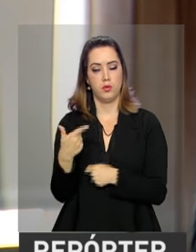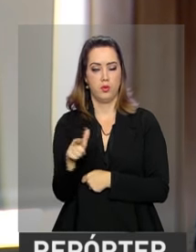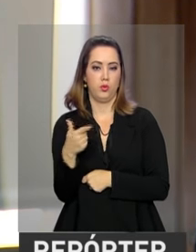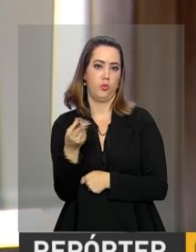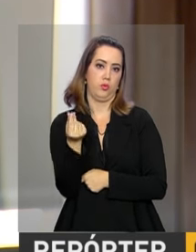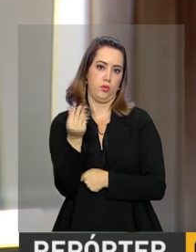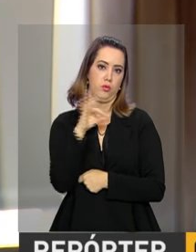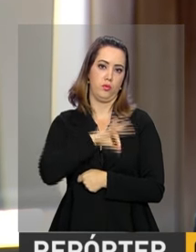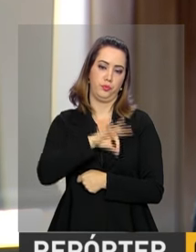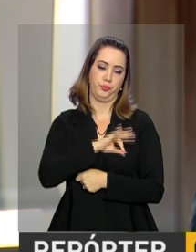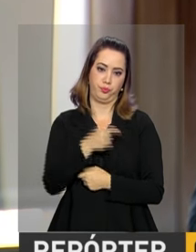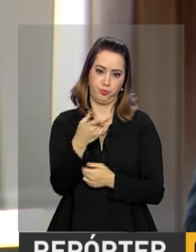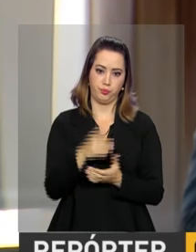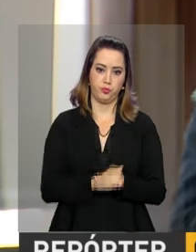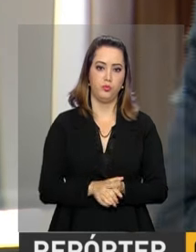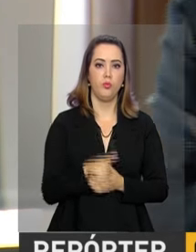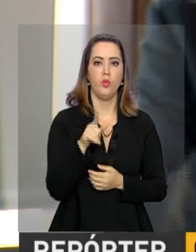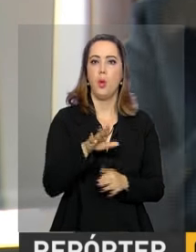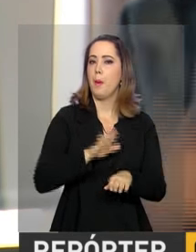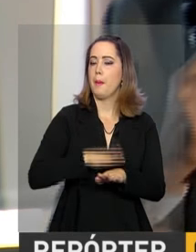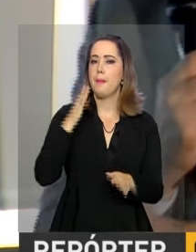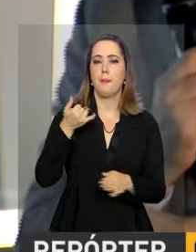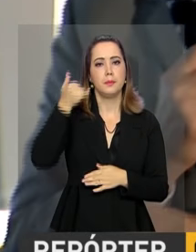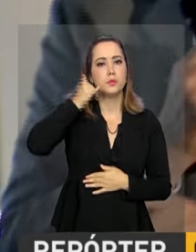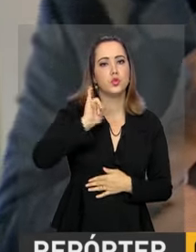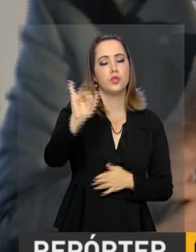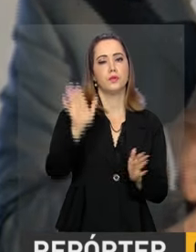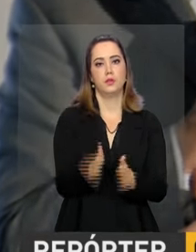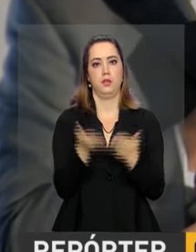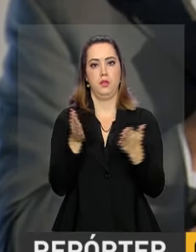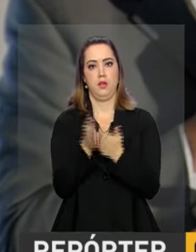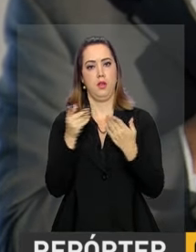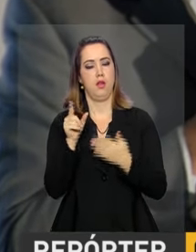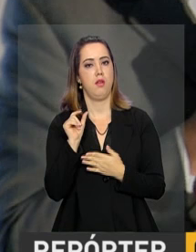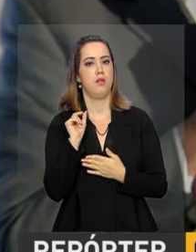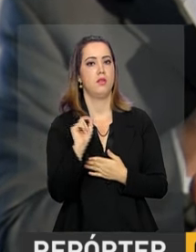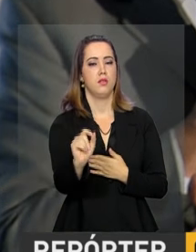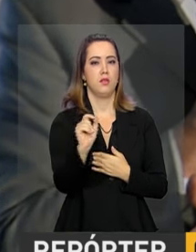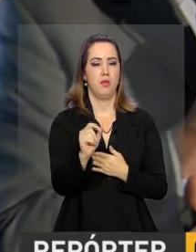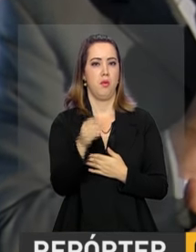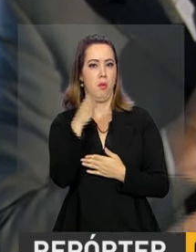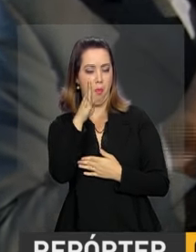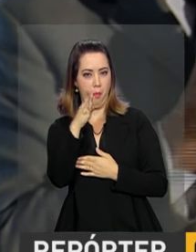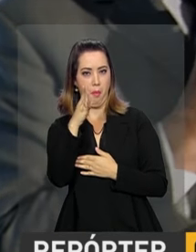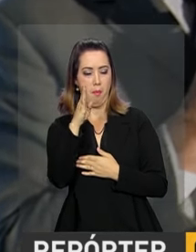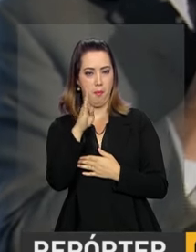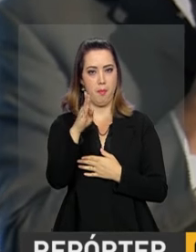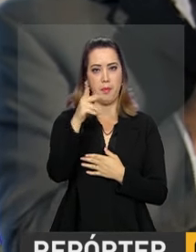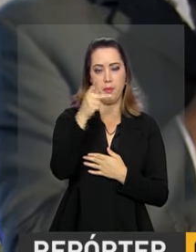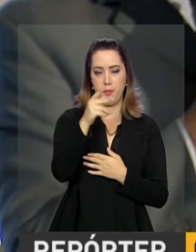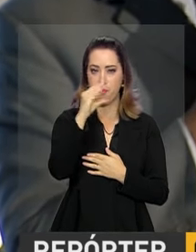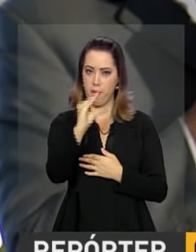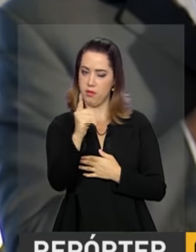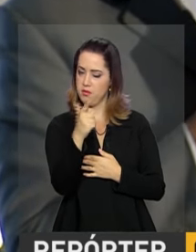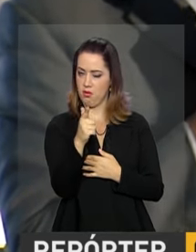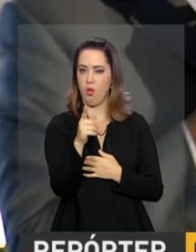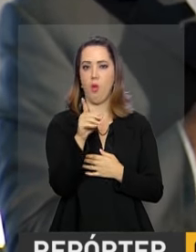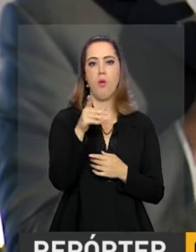à pobreza não foi nem o benefício de prestação continuada, nem o Bolsa Família, né? Primeiro foi